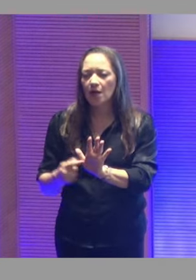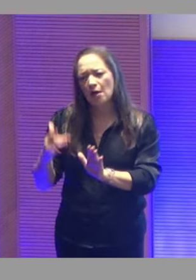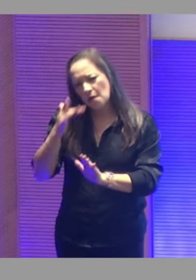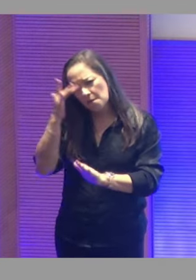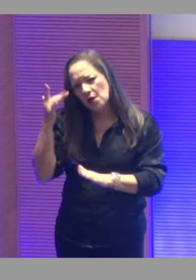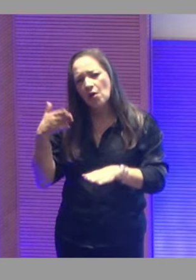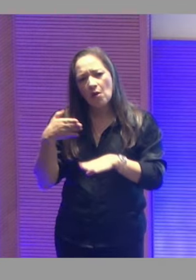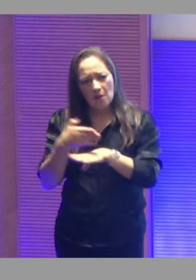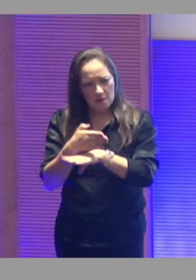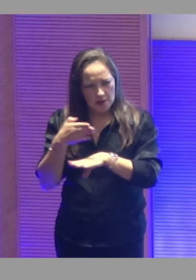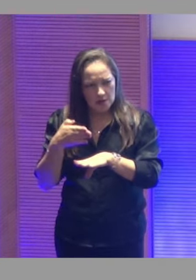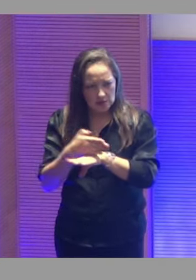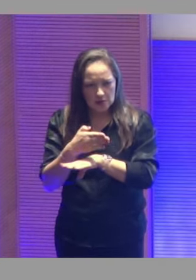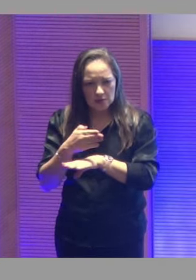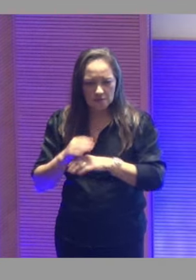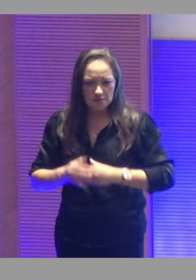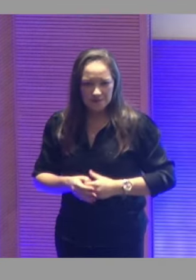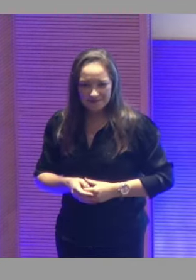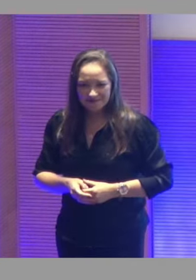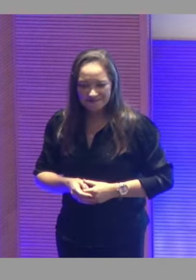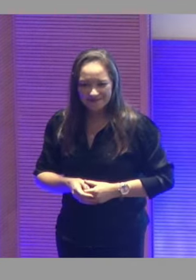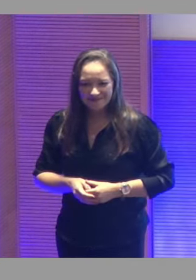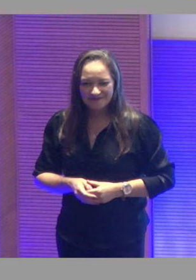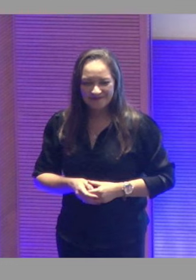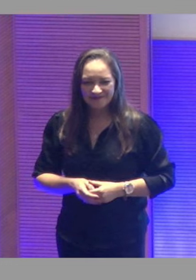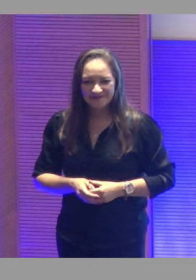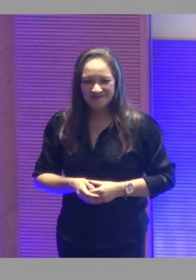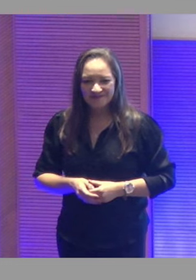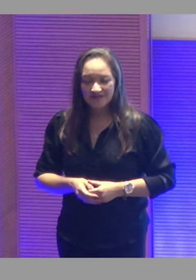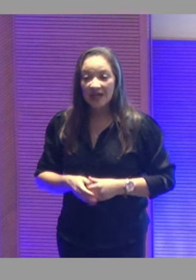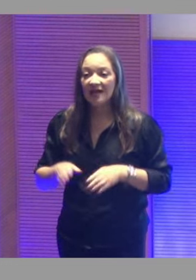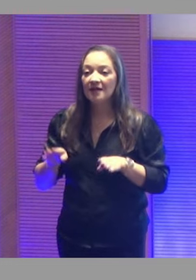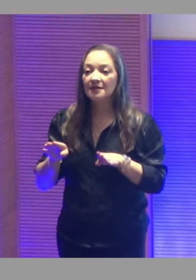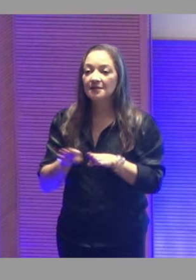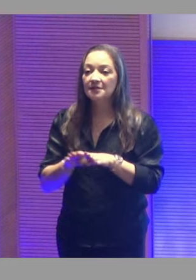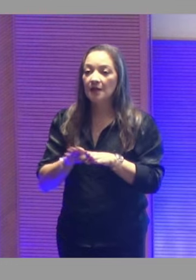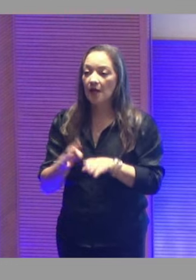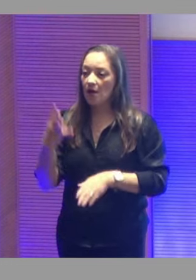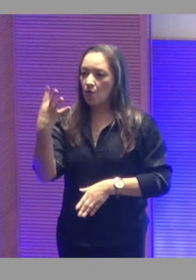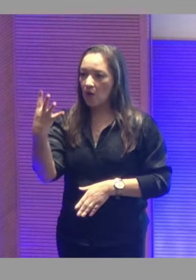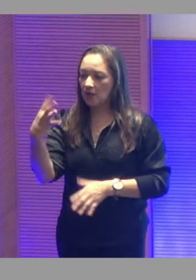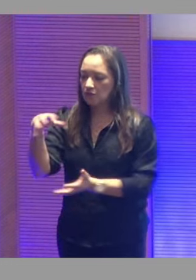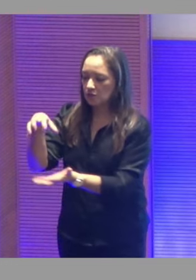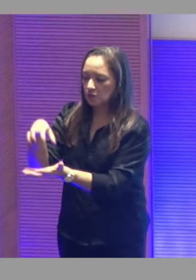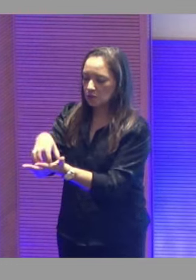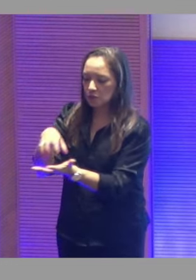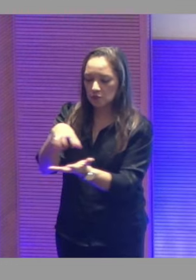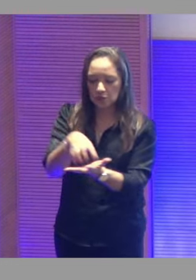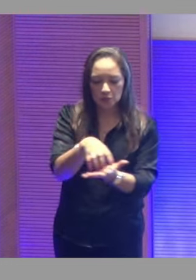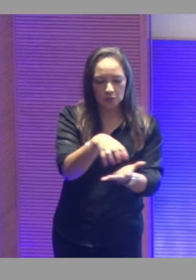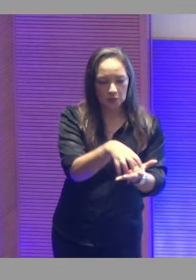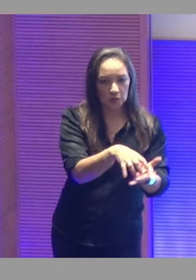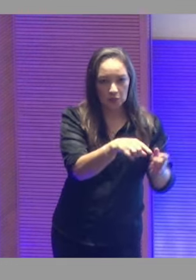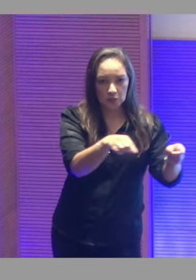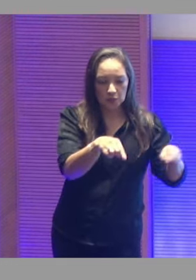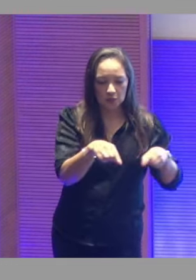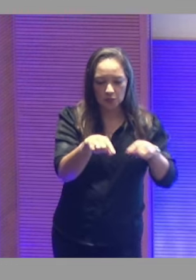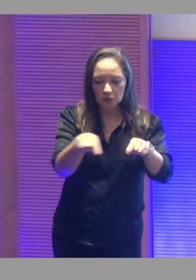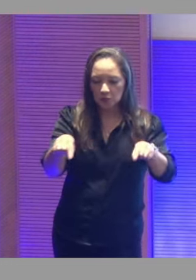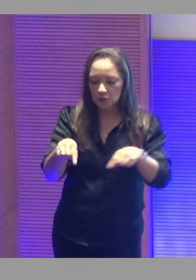membros do programa e eh teremos quatro salas que tratarão de temas diversos